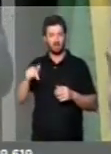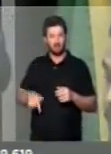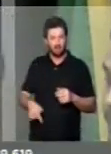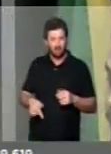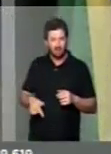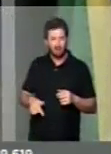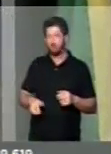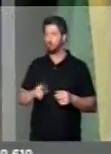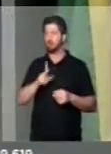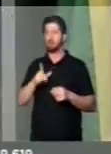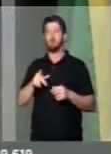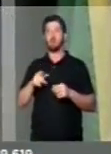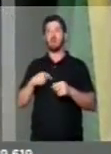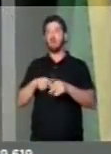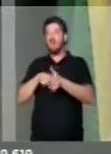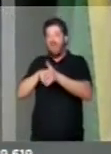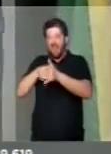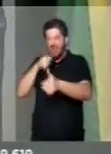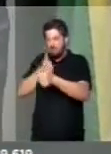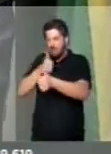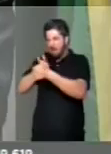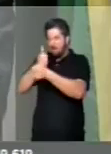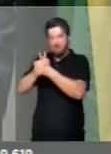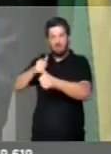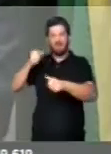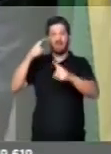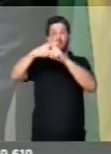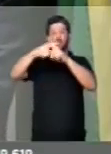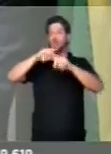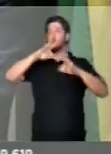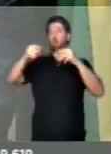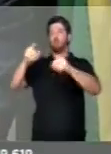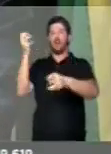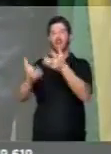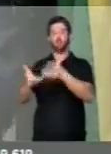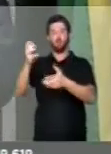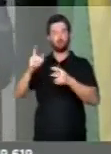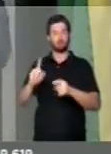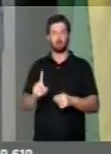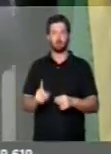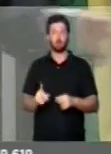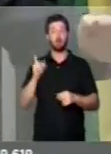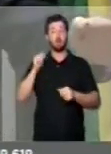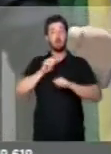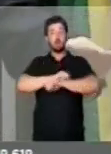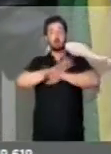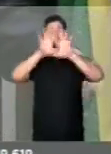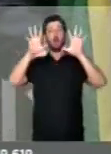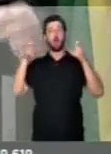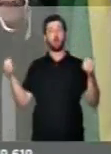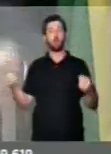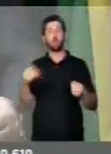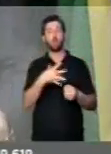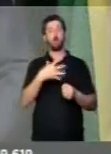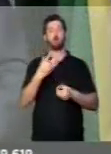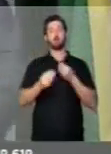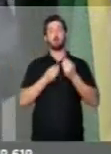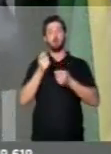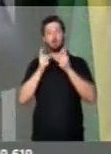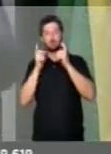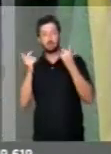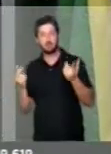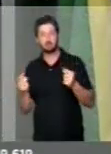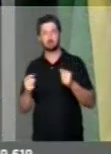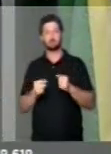se instalar uma inquisição, se trata aqui de se estabelecer com clareza uma nova forma de